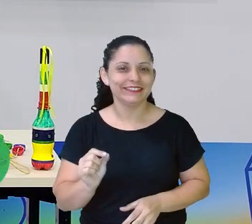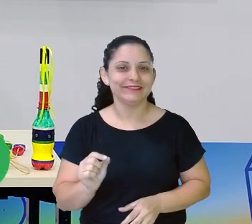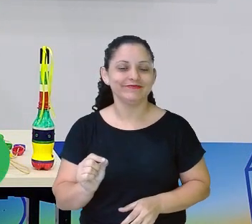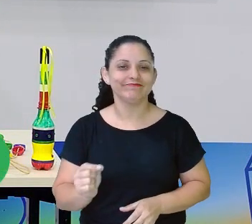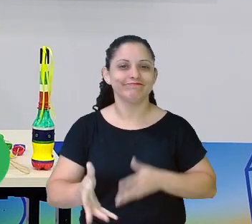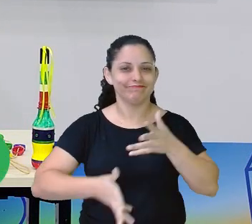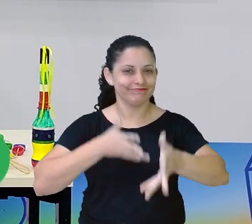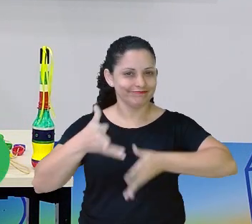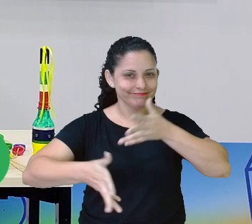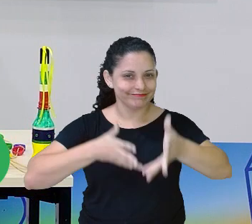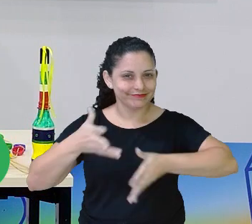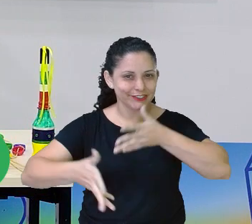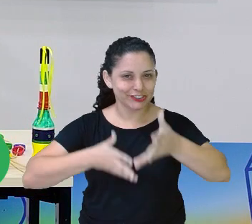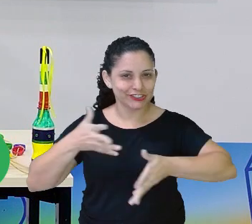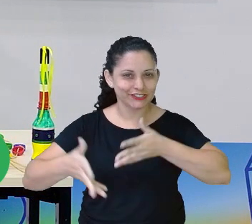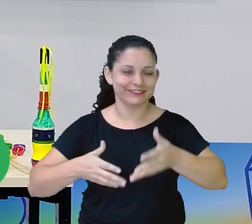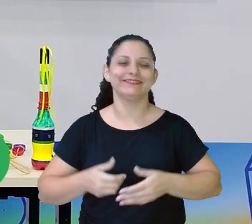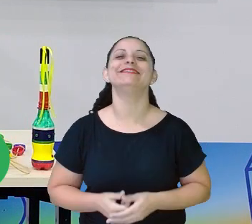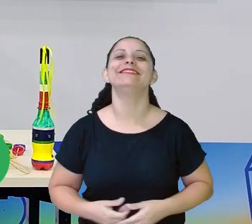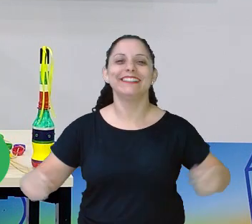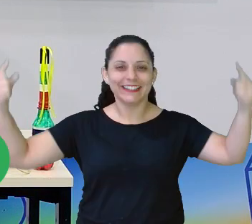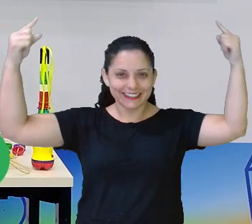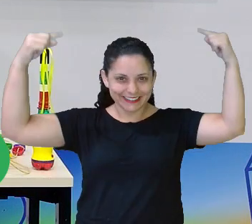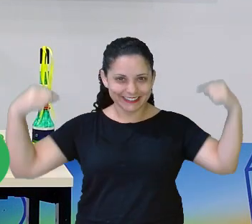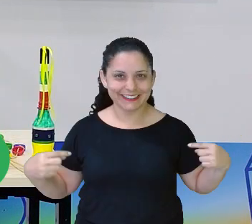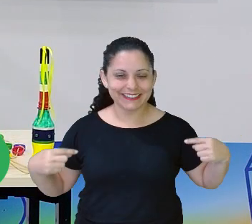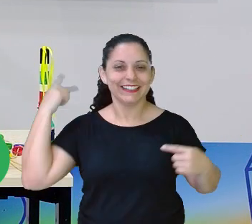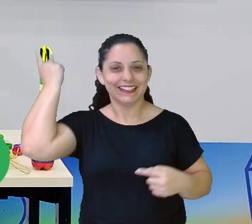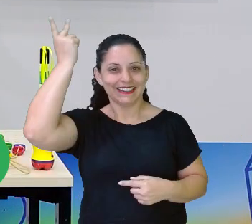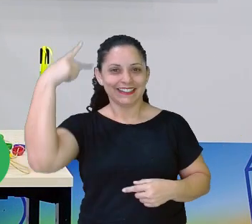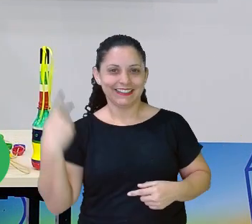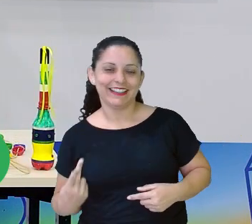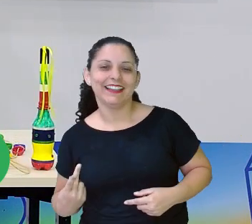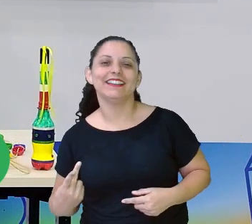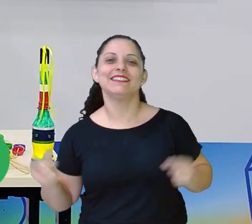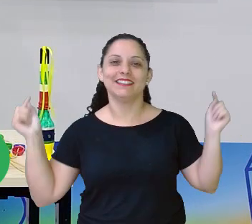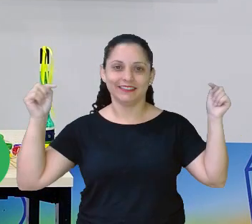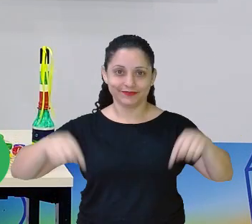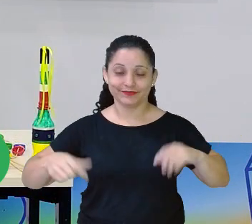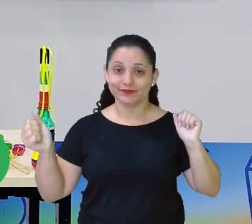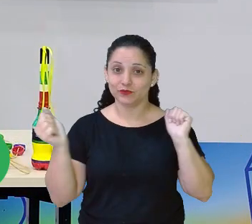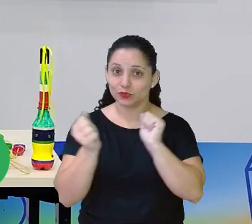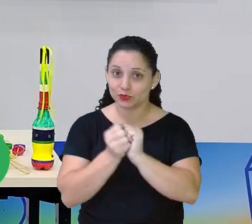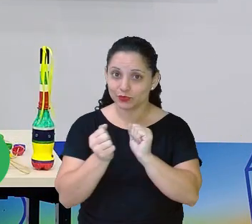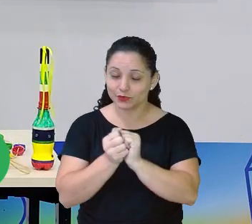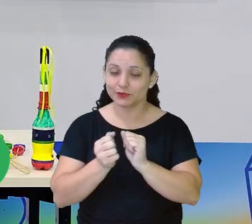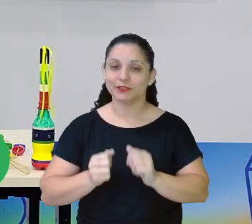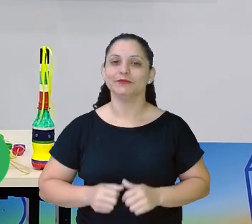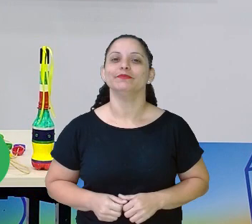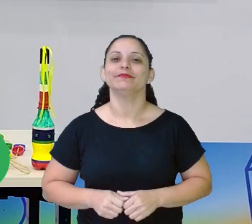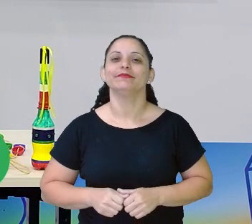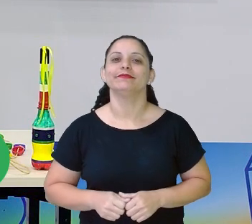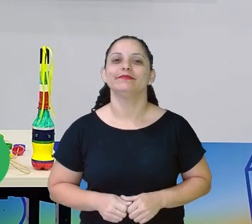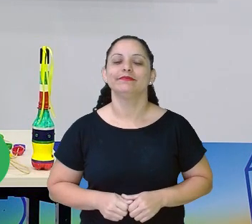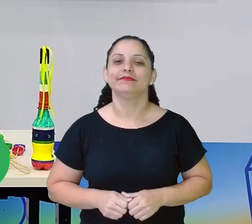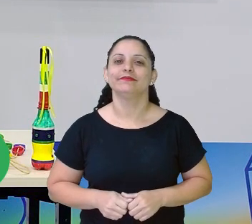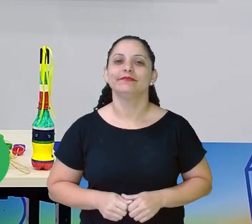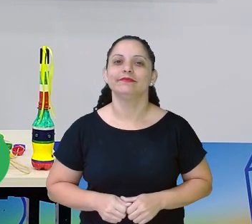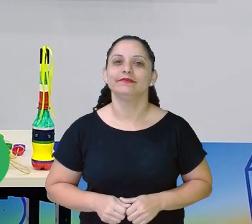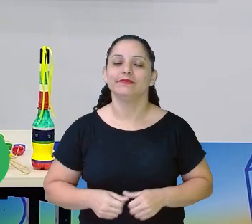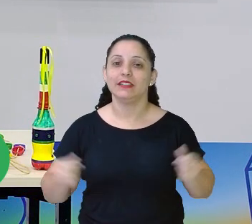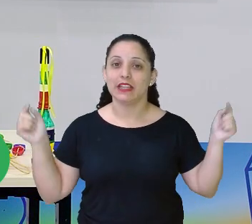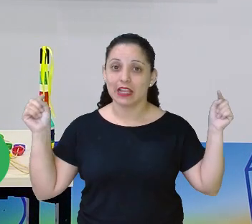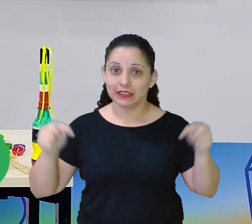a interpretação de Libras. Isso, a Késia está por aqui com a gente, fazendo com que essa